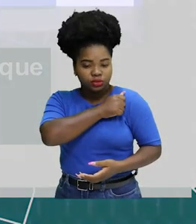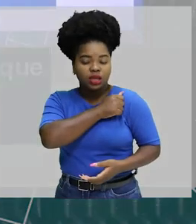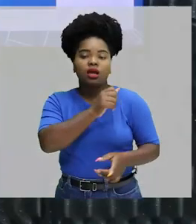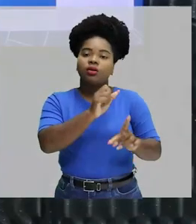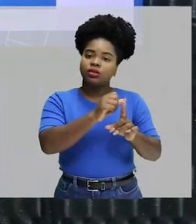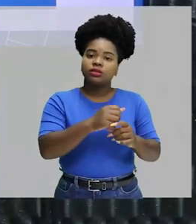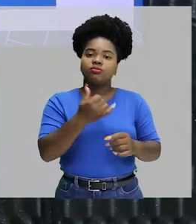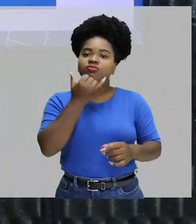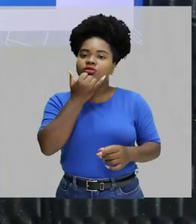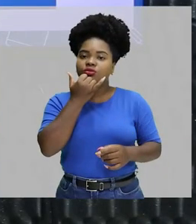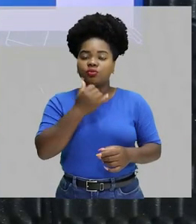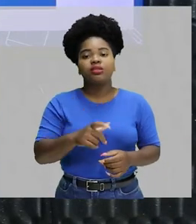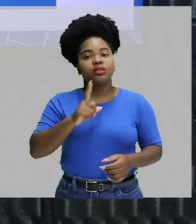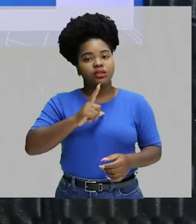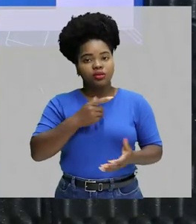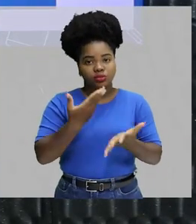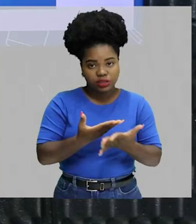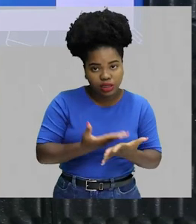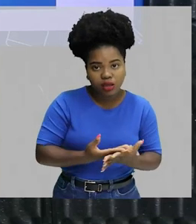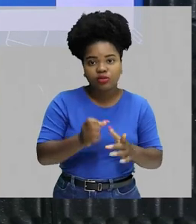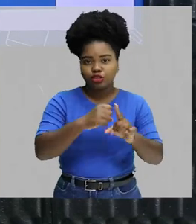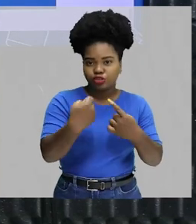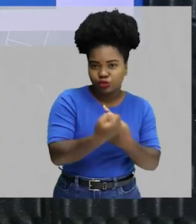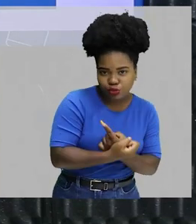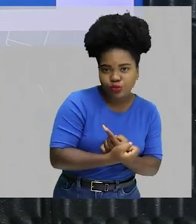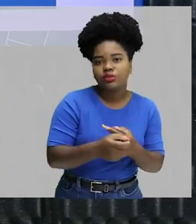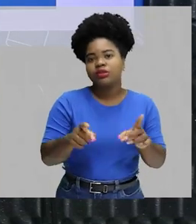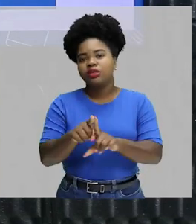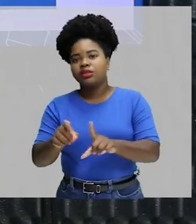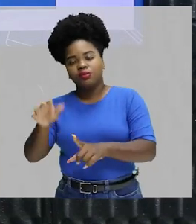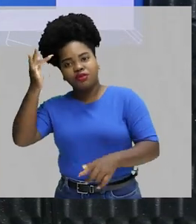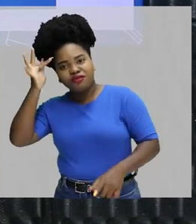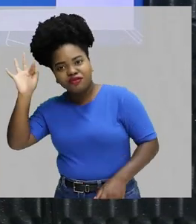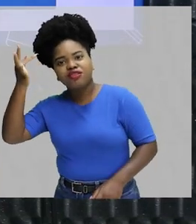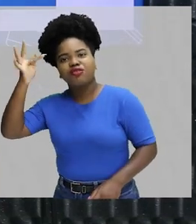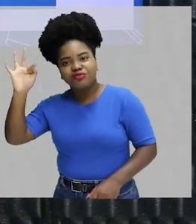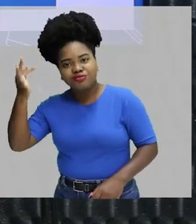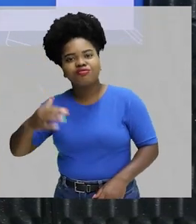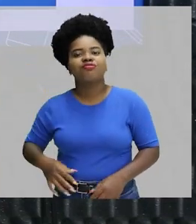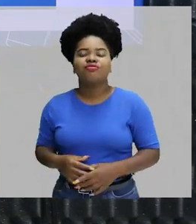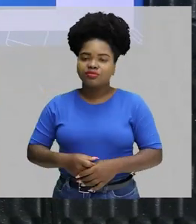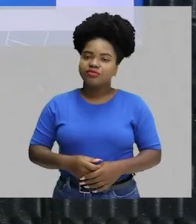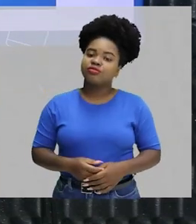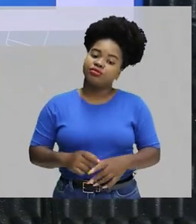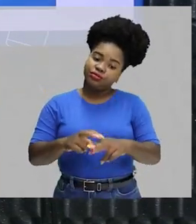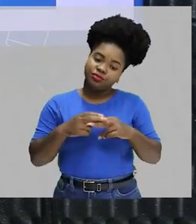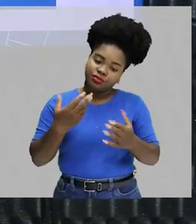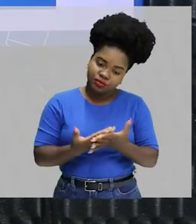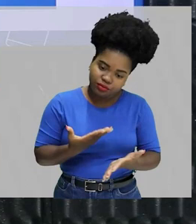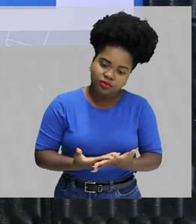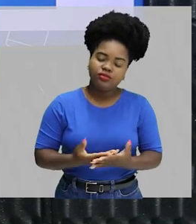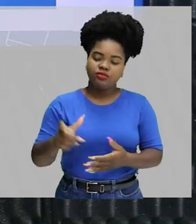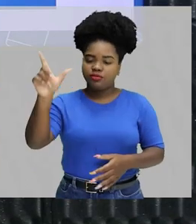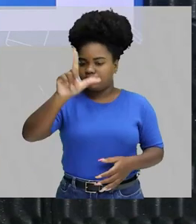sociologia de filosofia certo Por isso que nós estudamos por isso que nós temos a aulas de